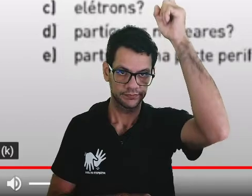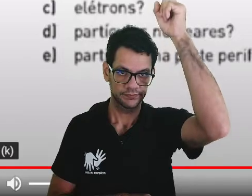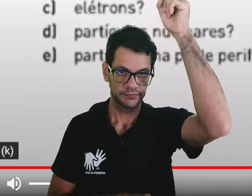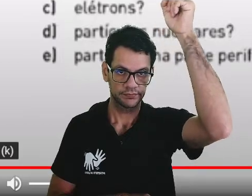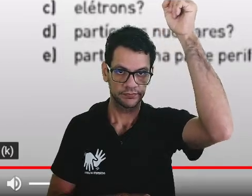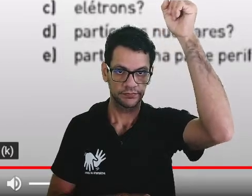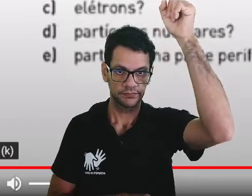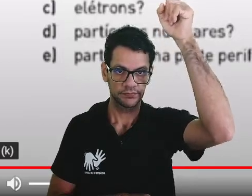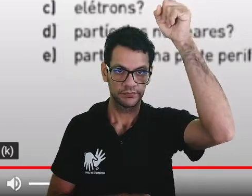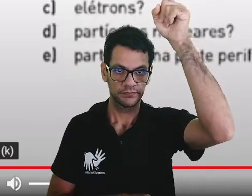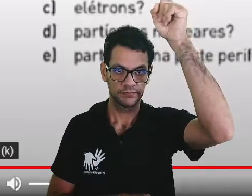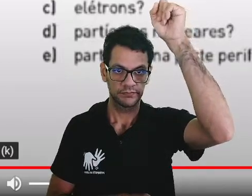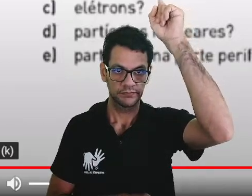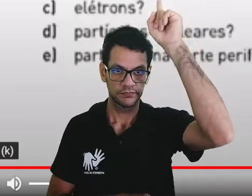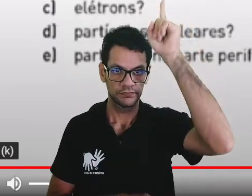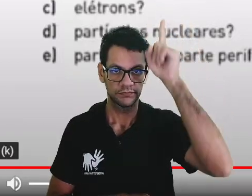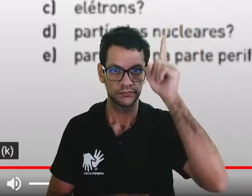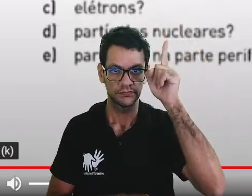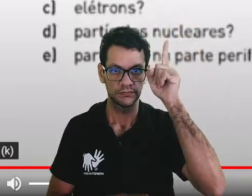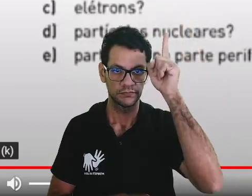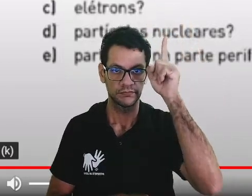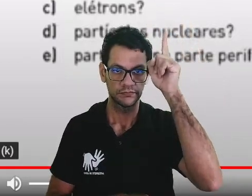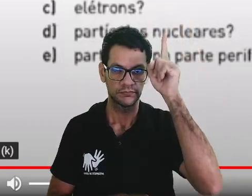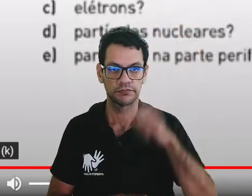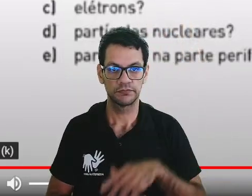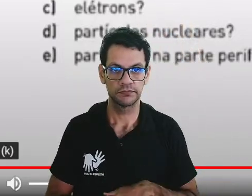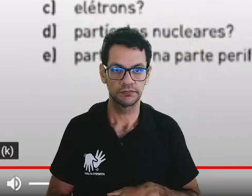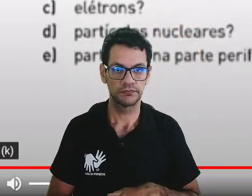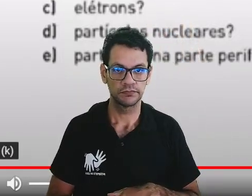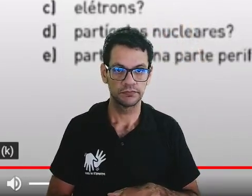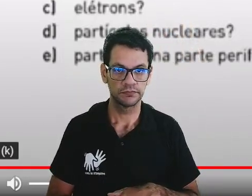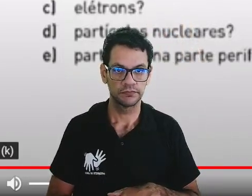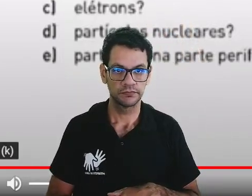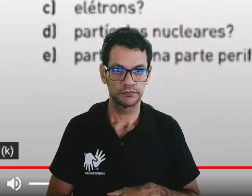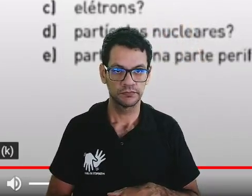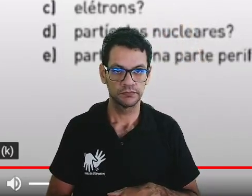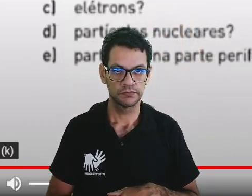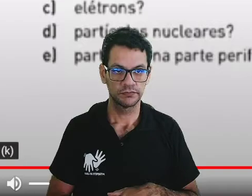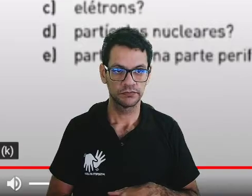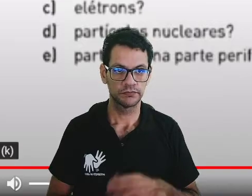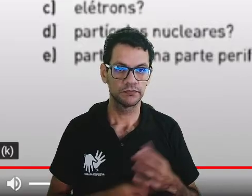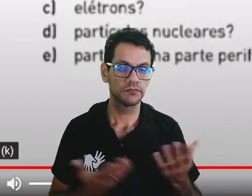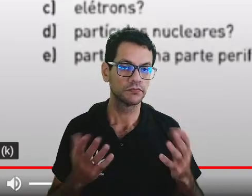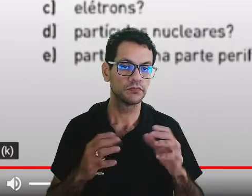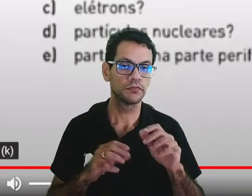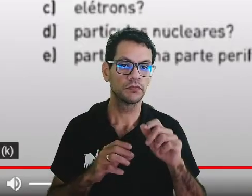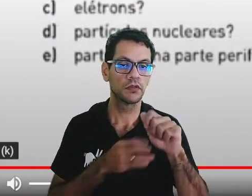Então, tá. Aí ele pergunta, o átomo representado tem quantos?